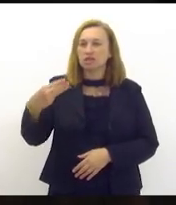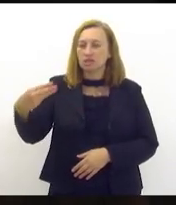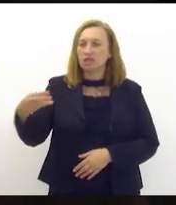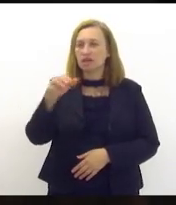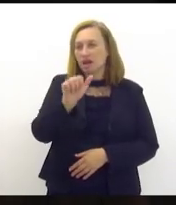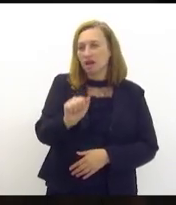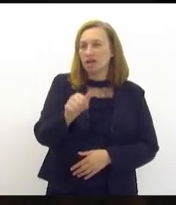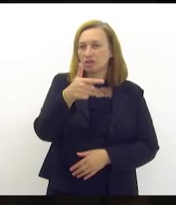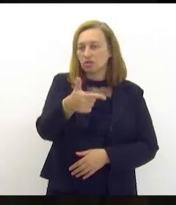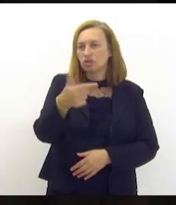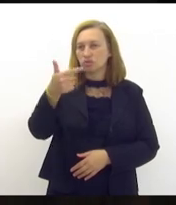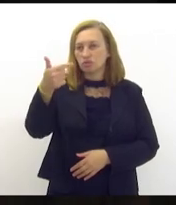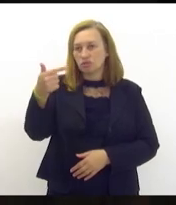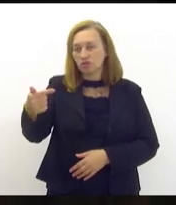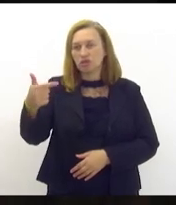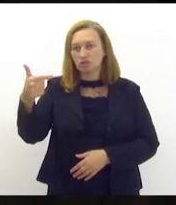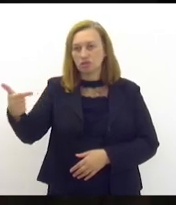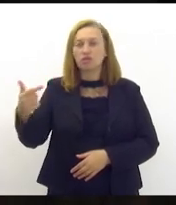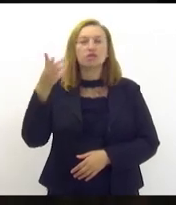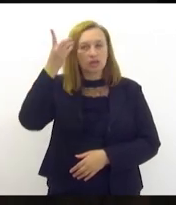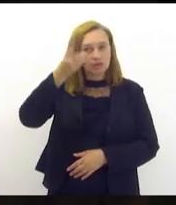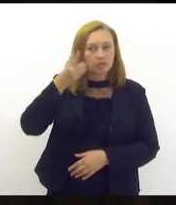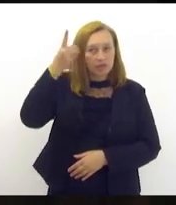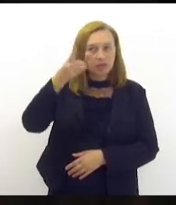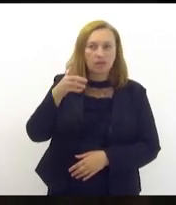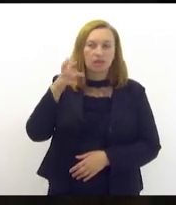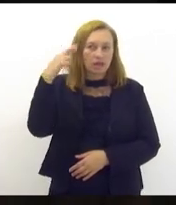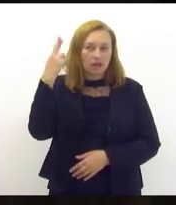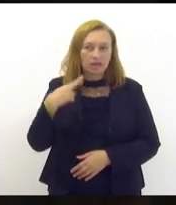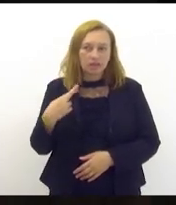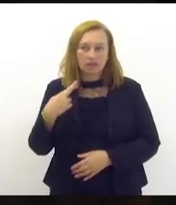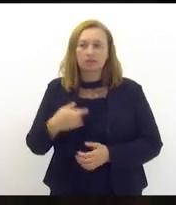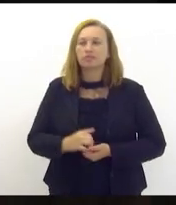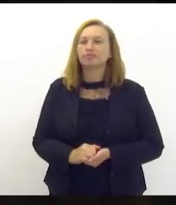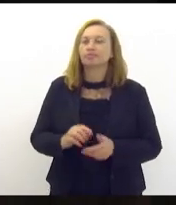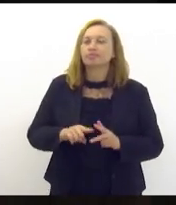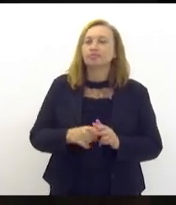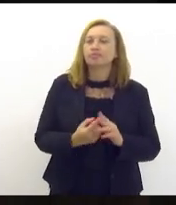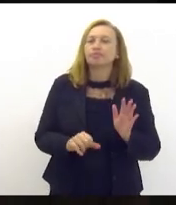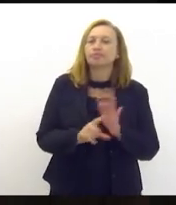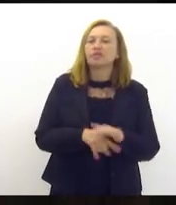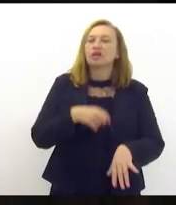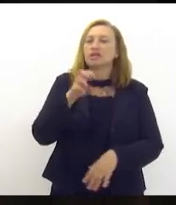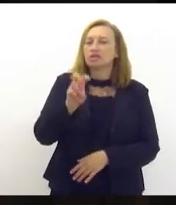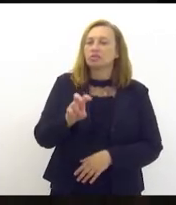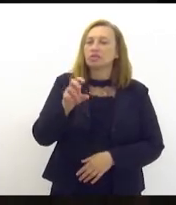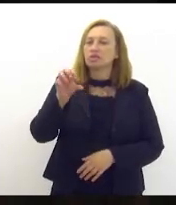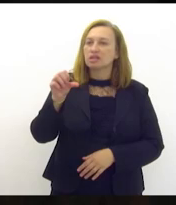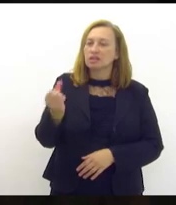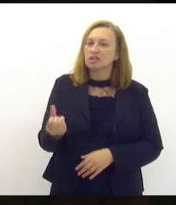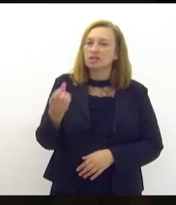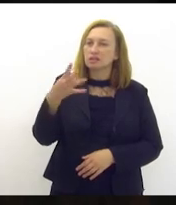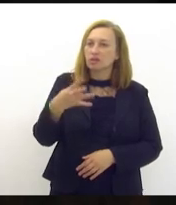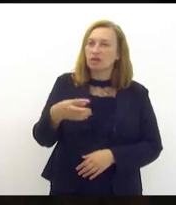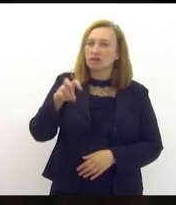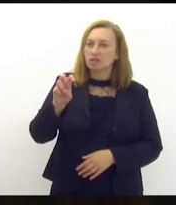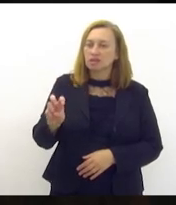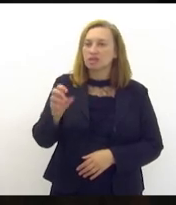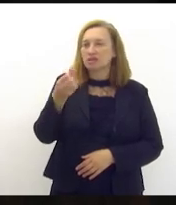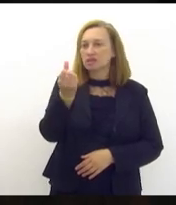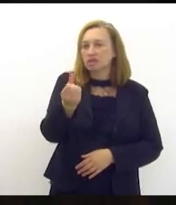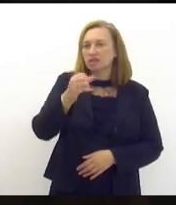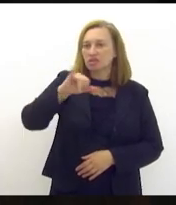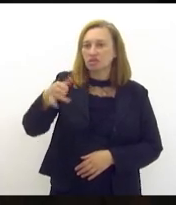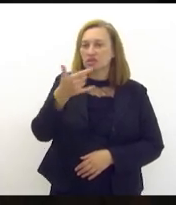6.233-A, de 2022, da autoria de deputada Renata Souza, que altera a lei número 5.645, de 6 de janeiro